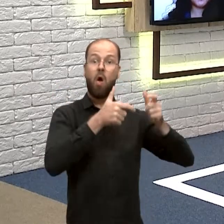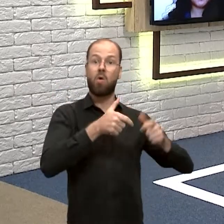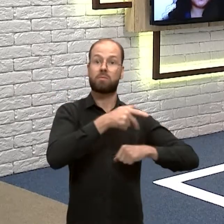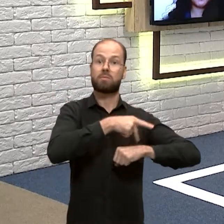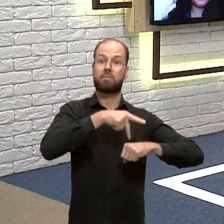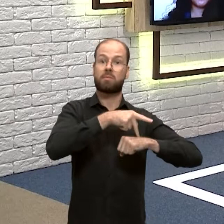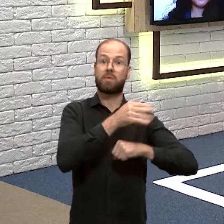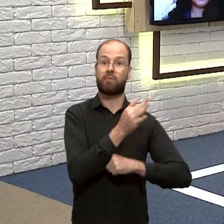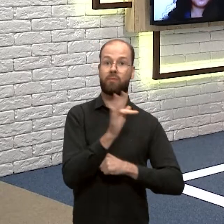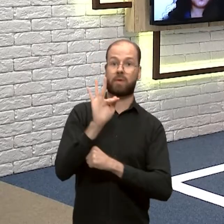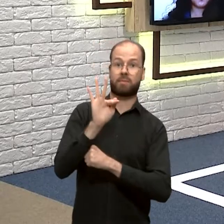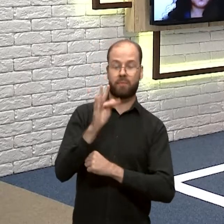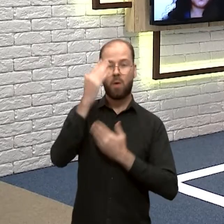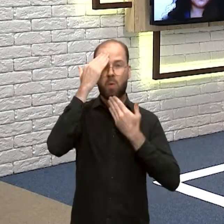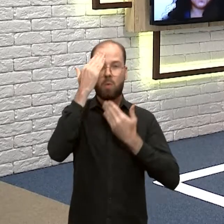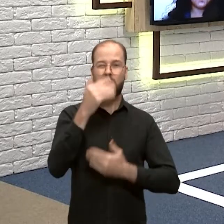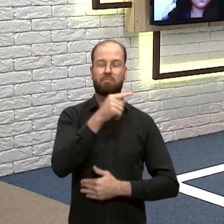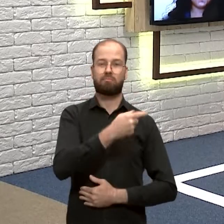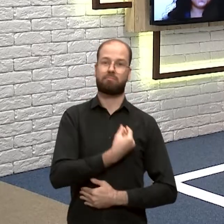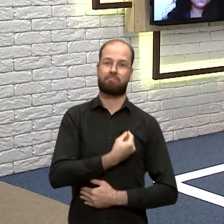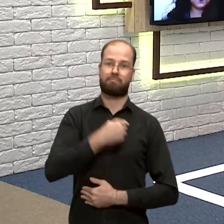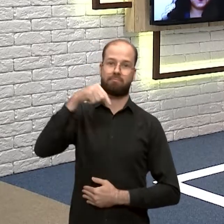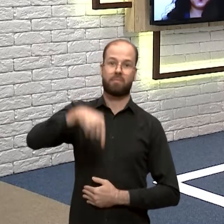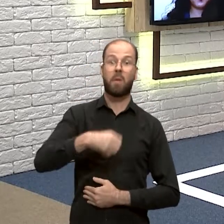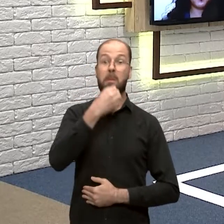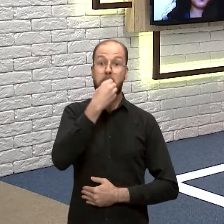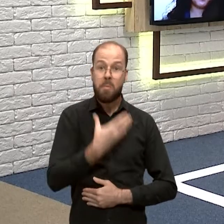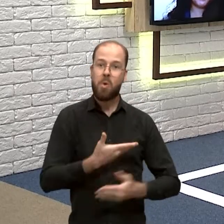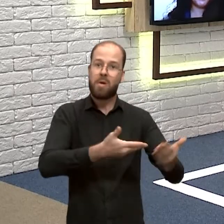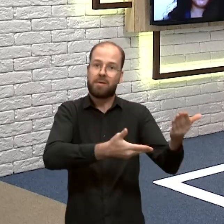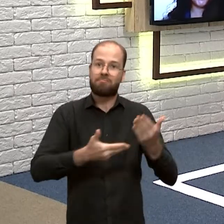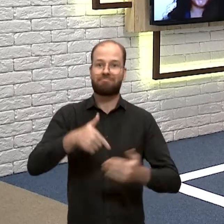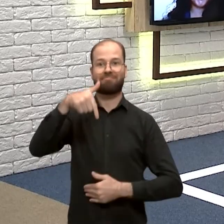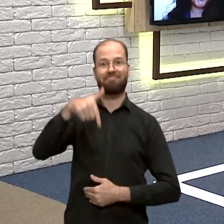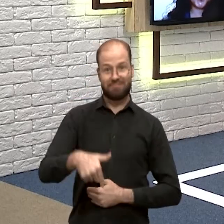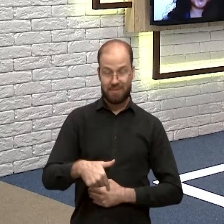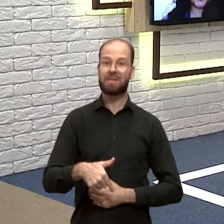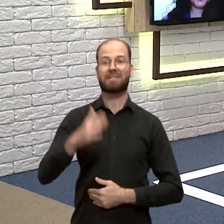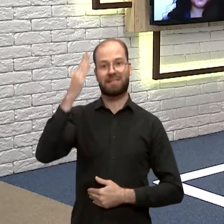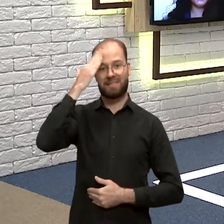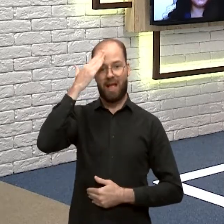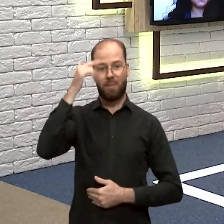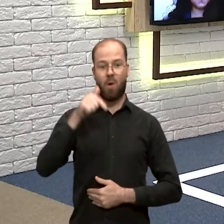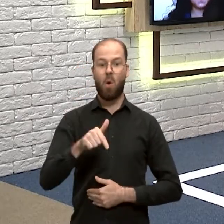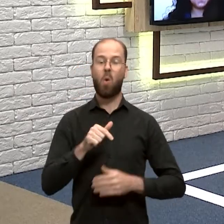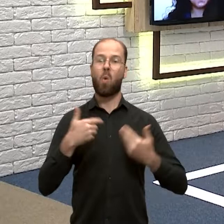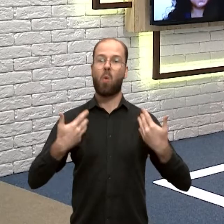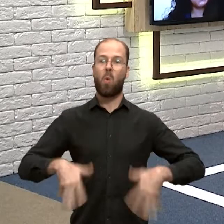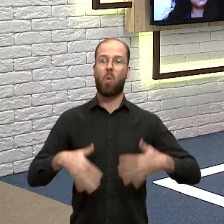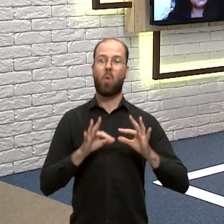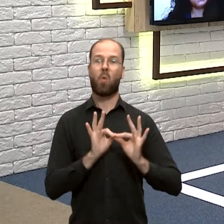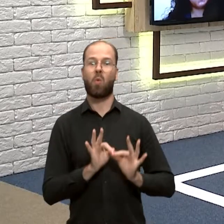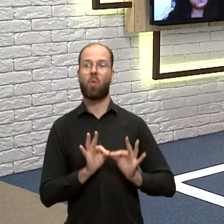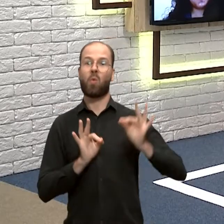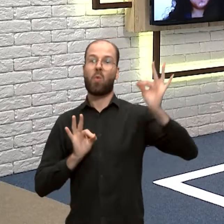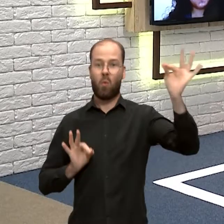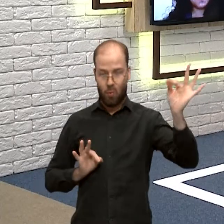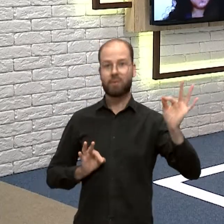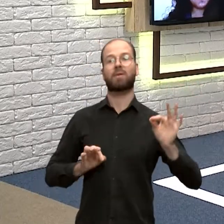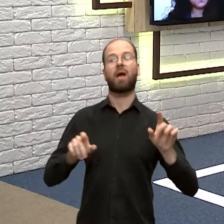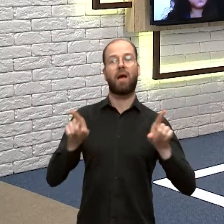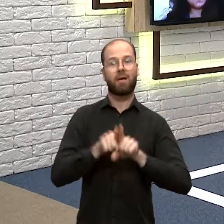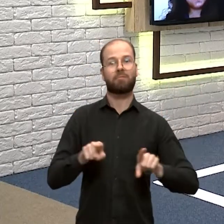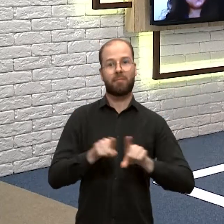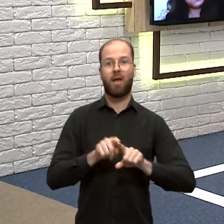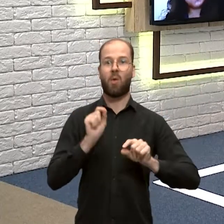sua presença. Que bom poder contar com você aqui, mesmo a quilômetros de distâncias, né? Um oceano inteiro de distância